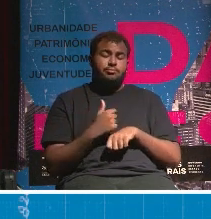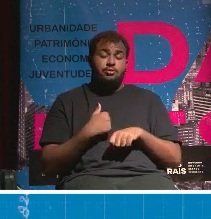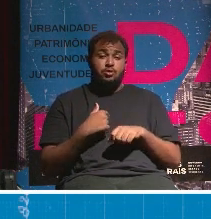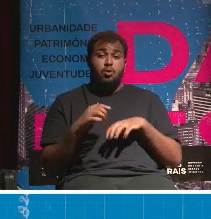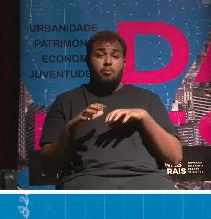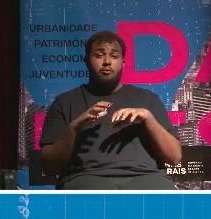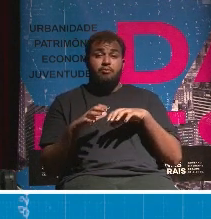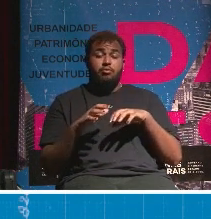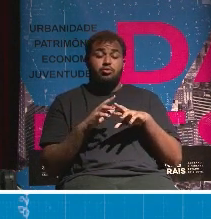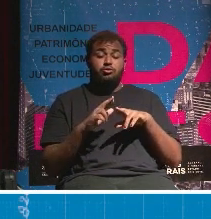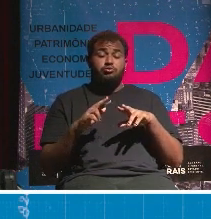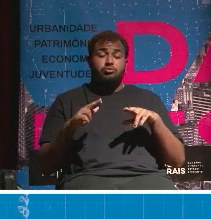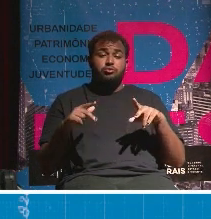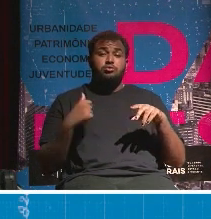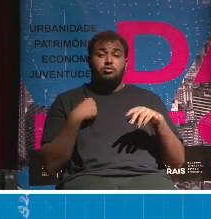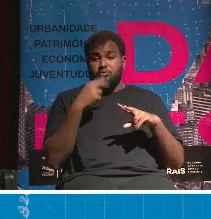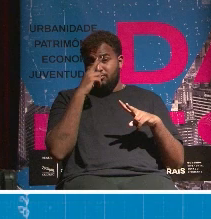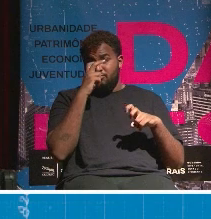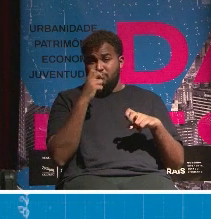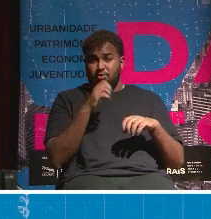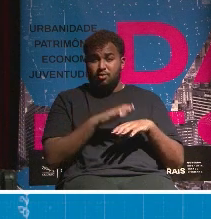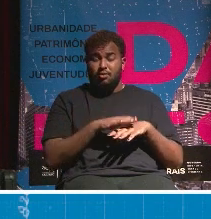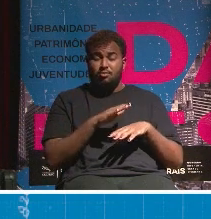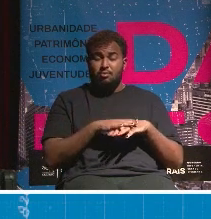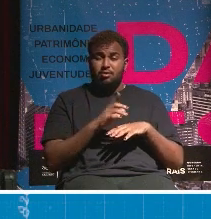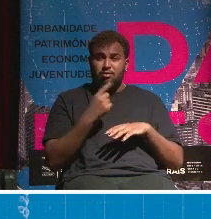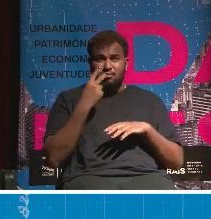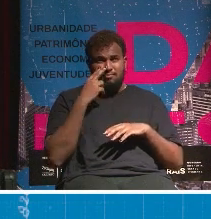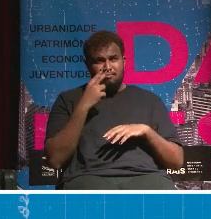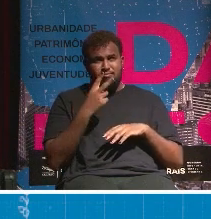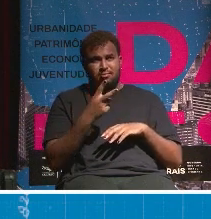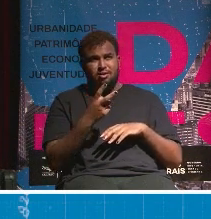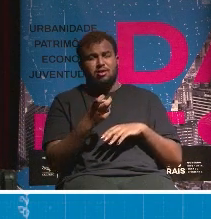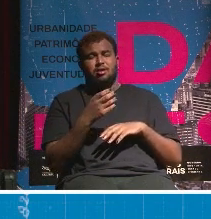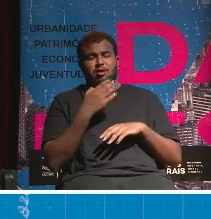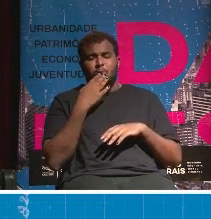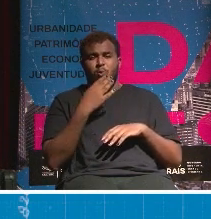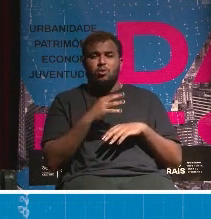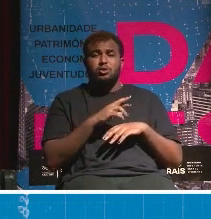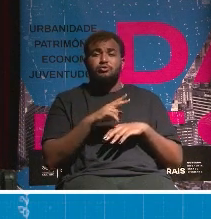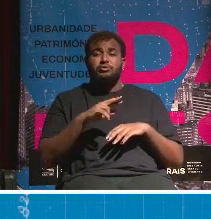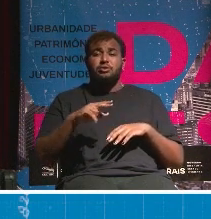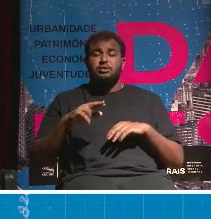diversidade fortalece isso, né, quando a gente começa a ver as diferenças, e isso